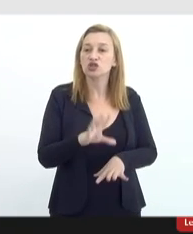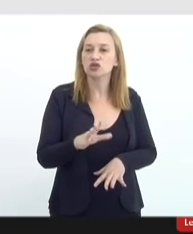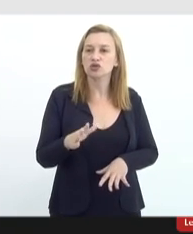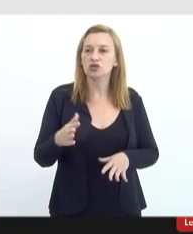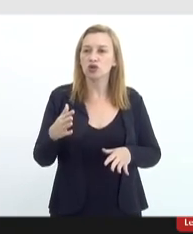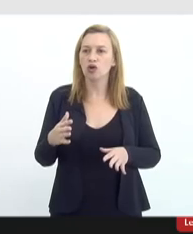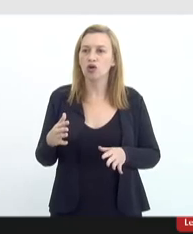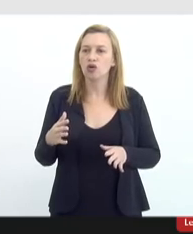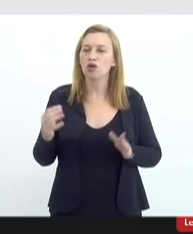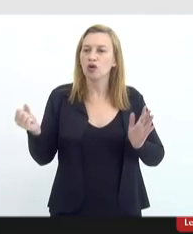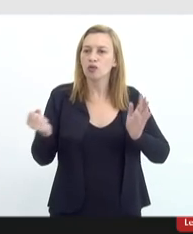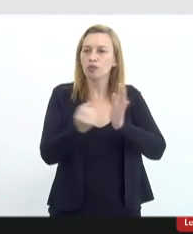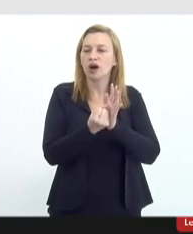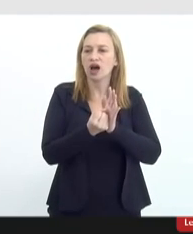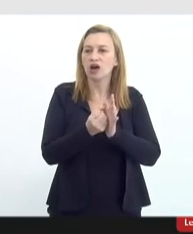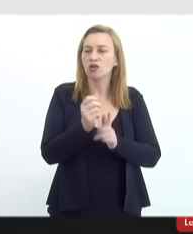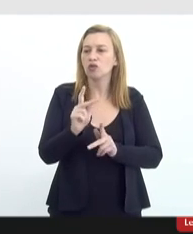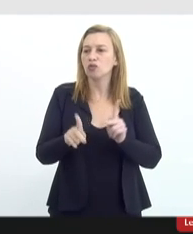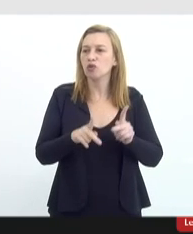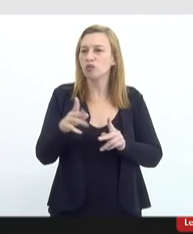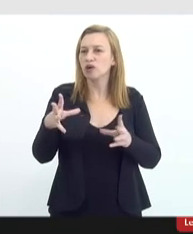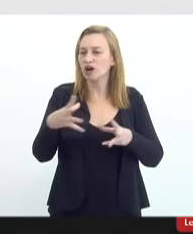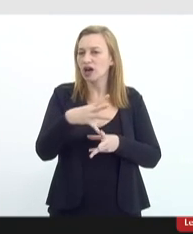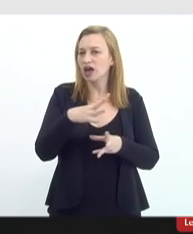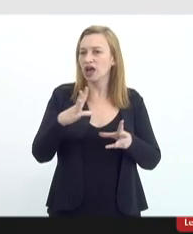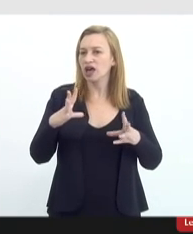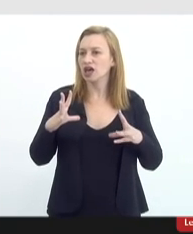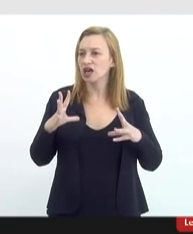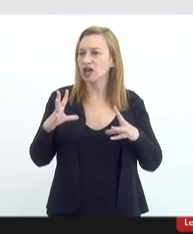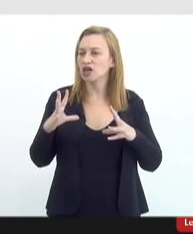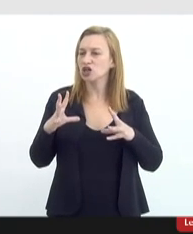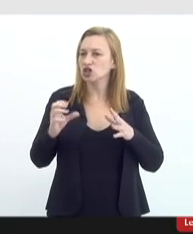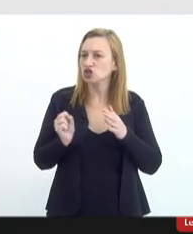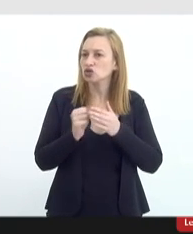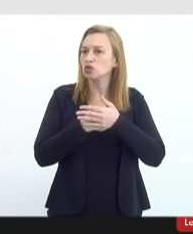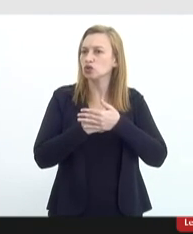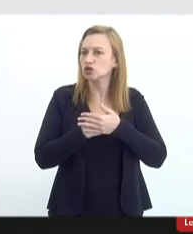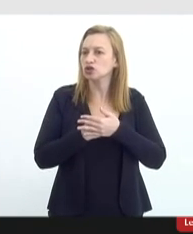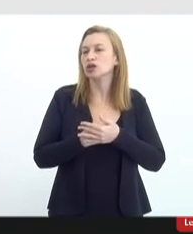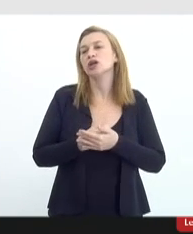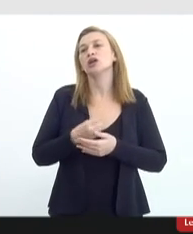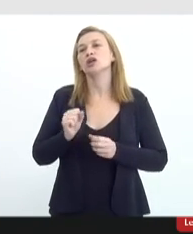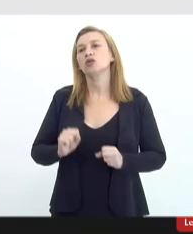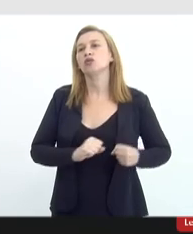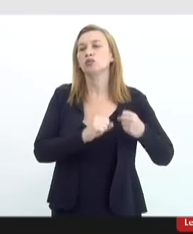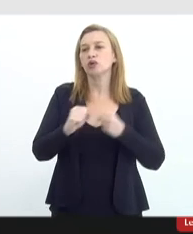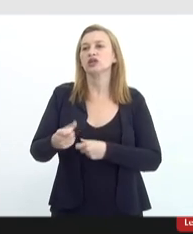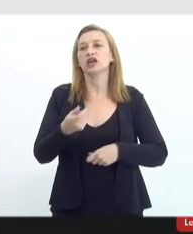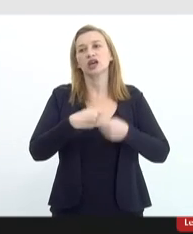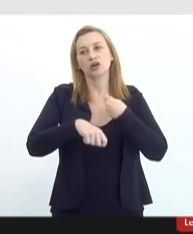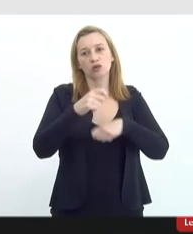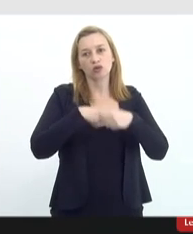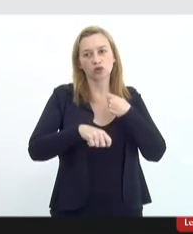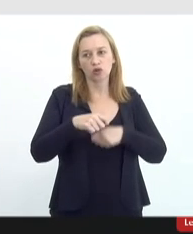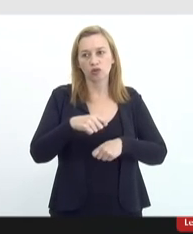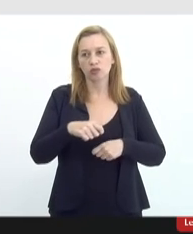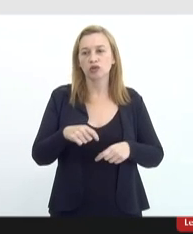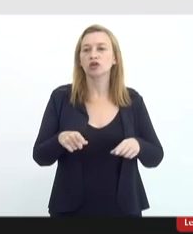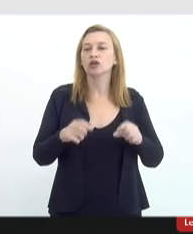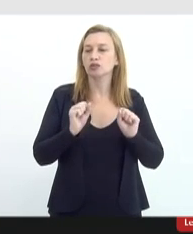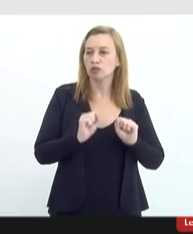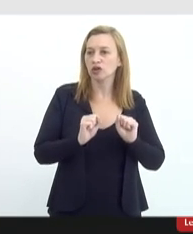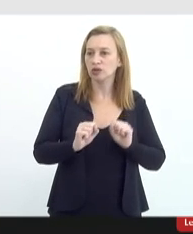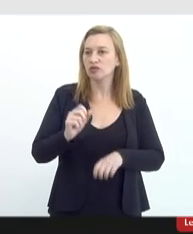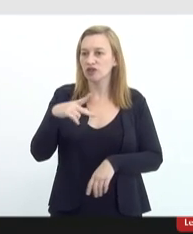pública desses marcos, ela é obscurecida, certo? E a gente tem uma questão de poder e econômica aí também envolvida, sobre a qual a gente pode